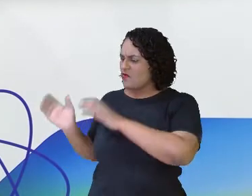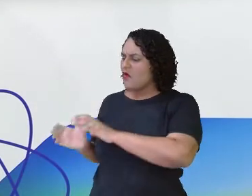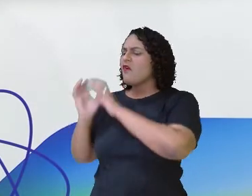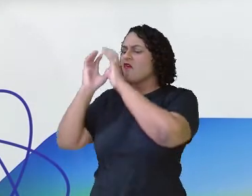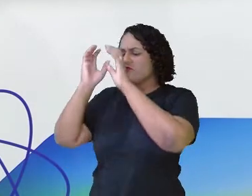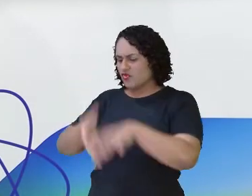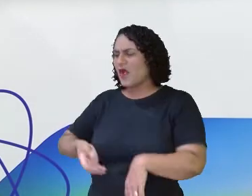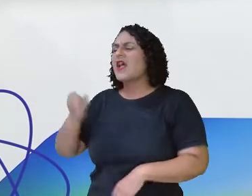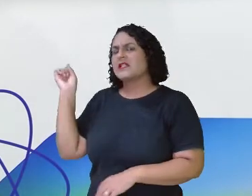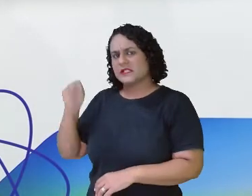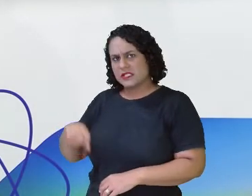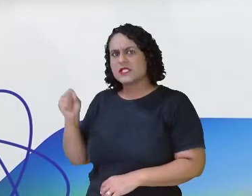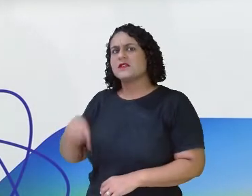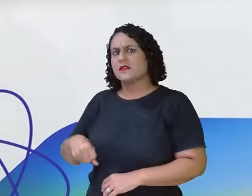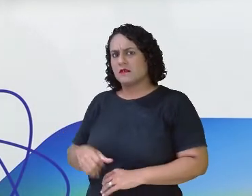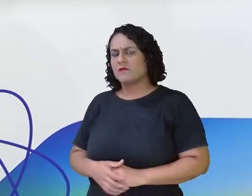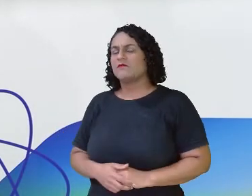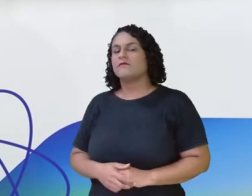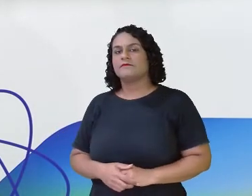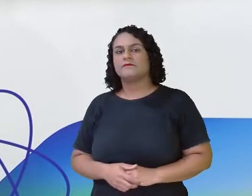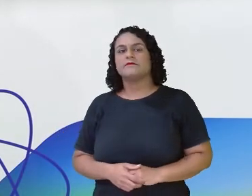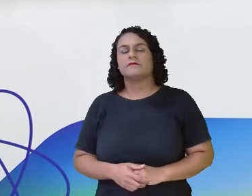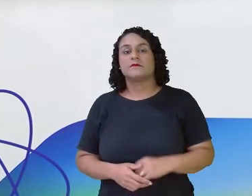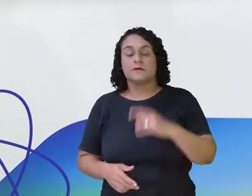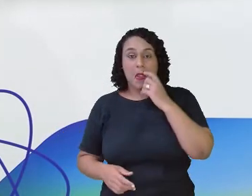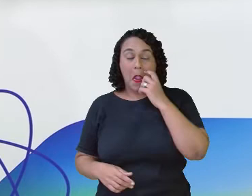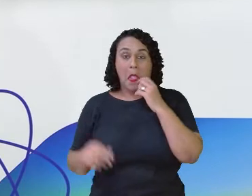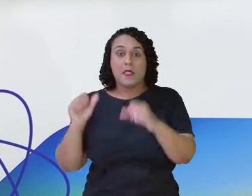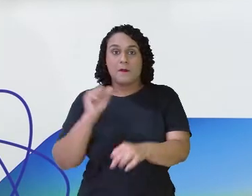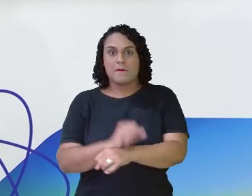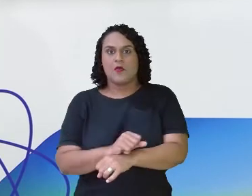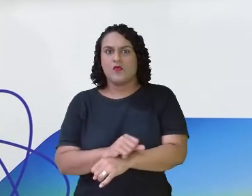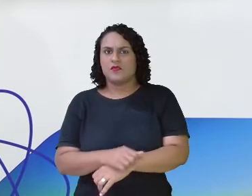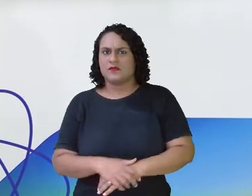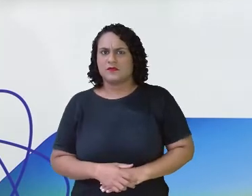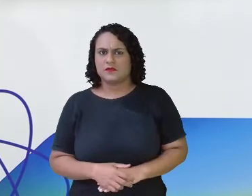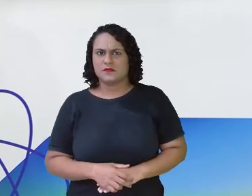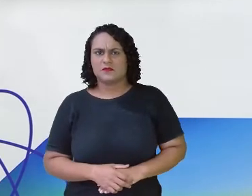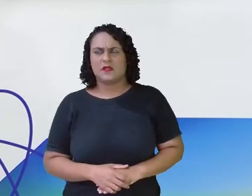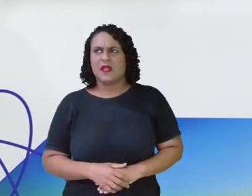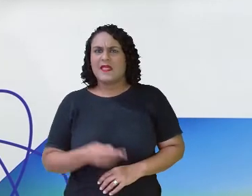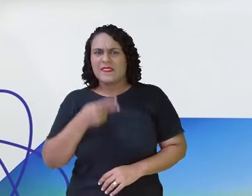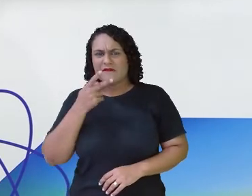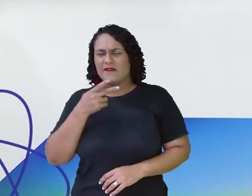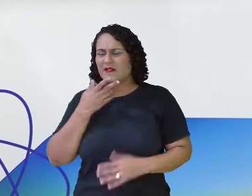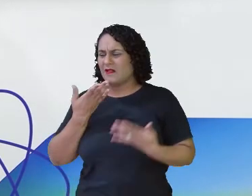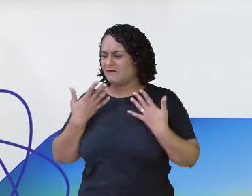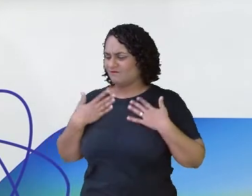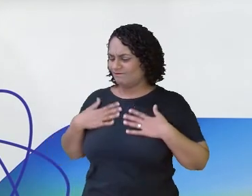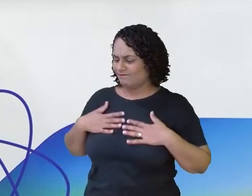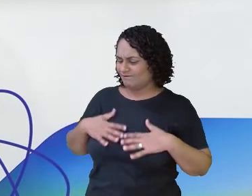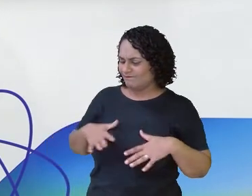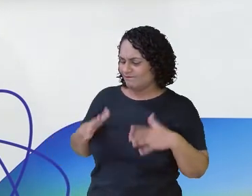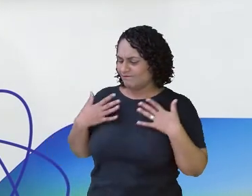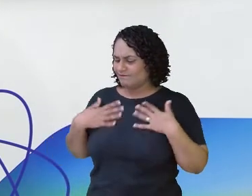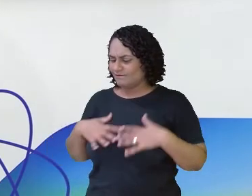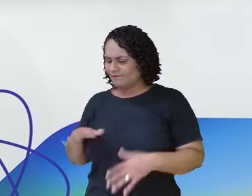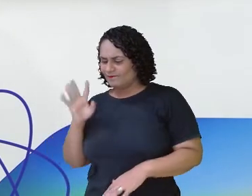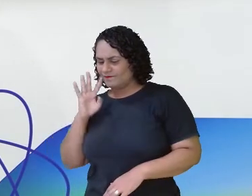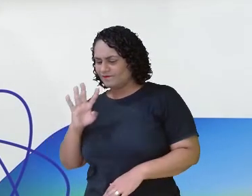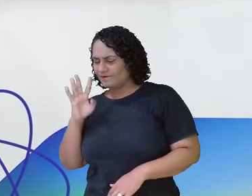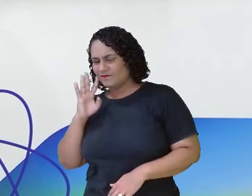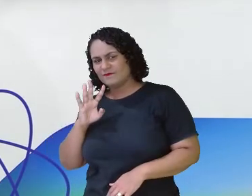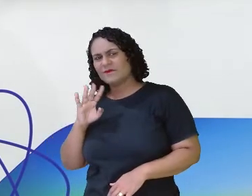uma pequena pausa, vai para a água, e quando ele diz sim senhor, ele não está falando isso calmo, meigo, vai